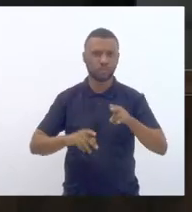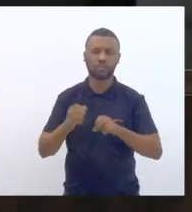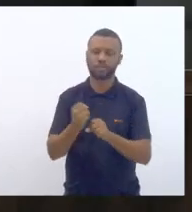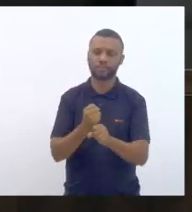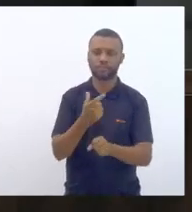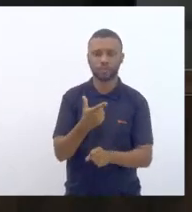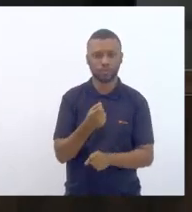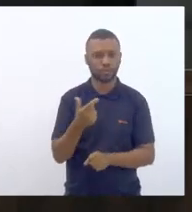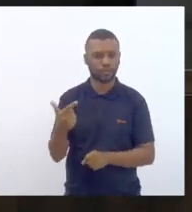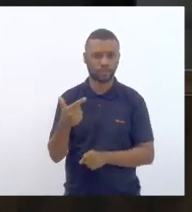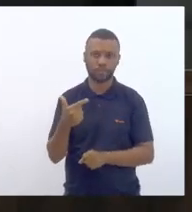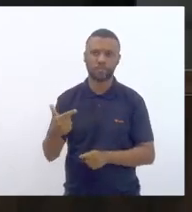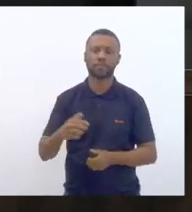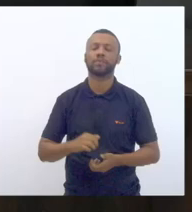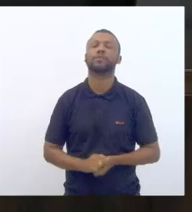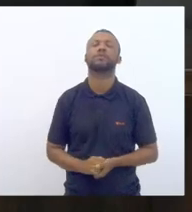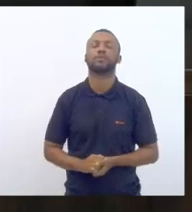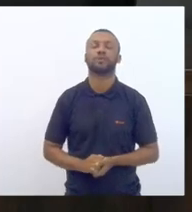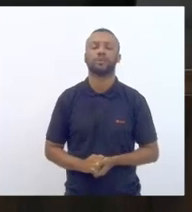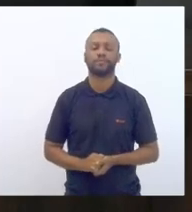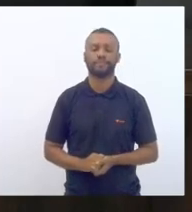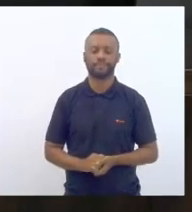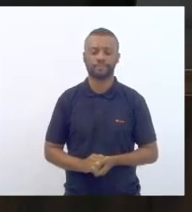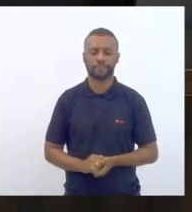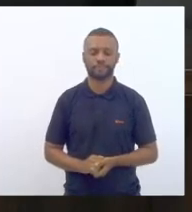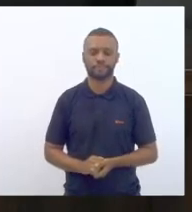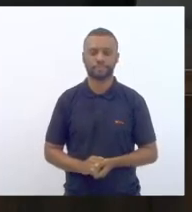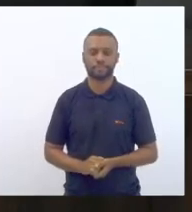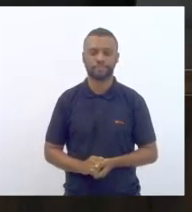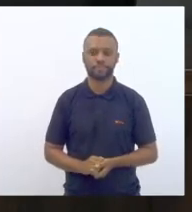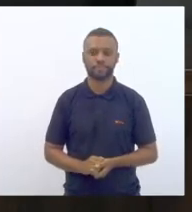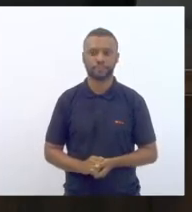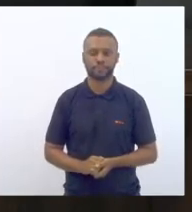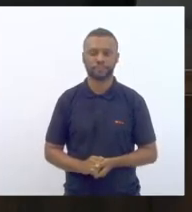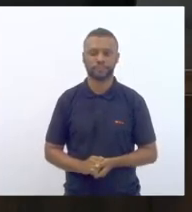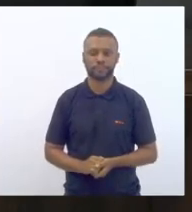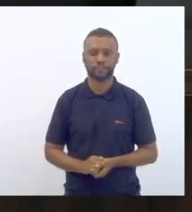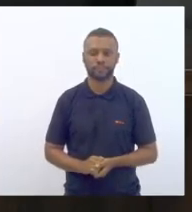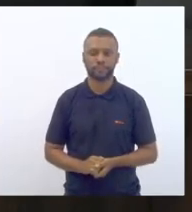junho de 2022, dia de São Pedro e São Paulo.